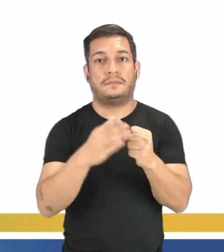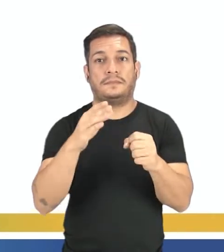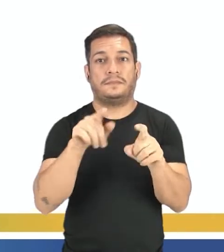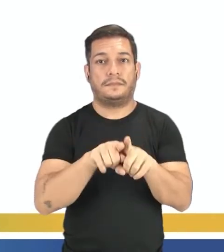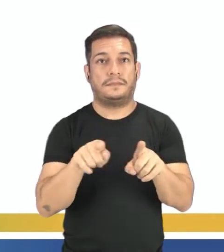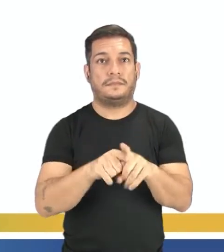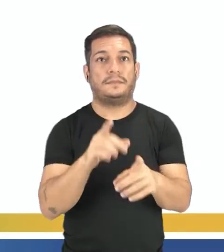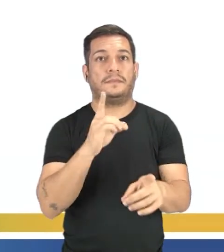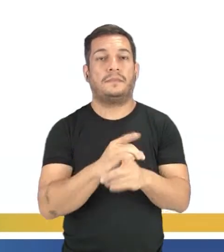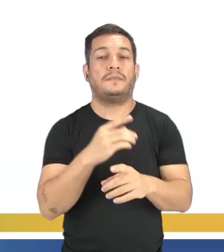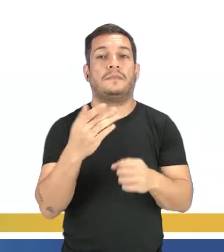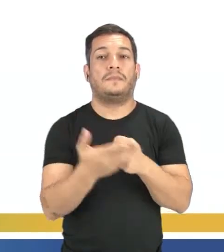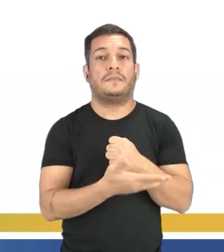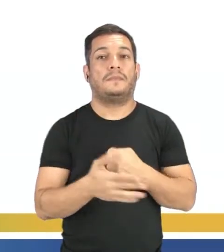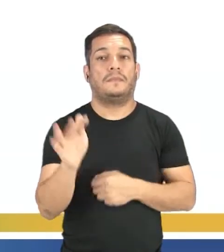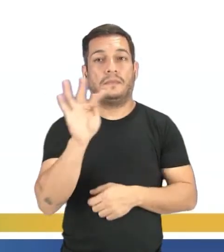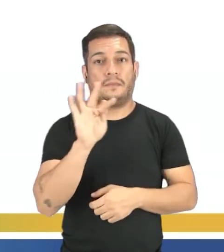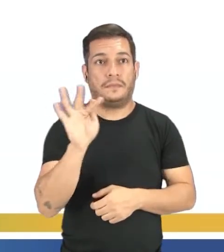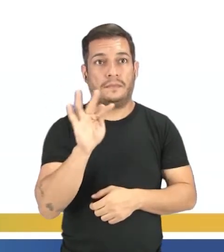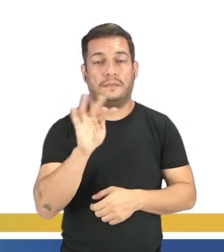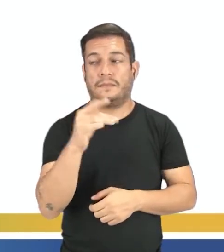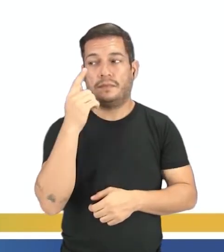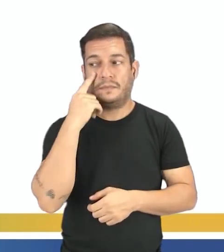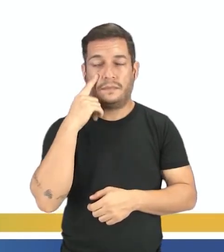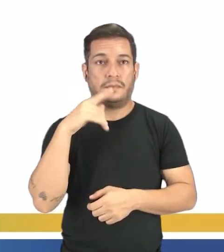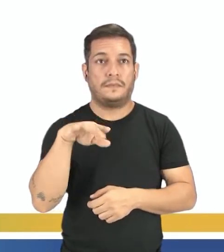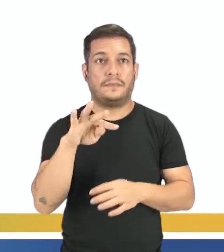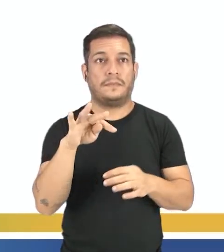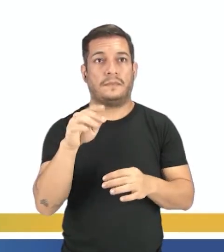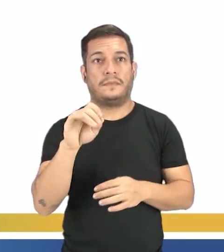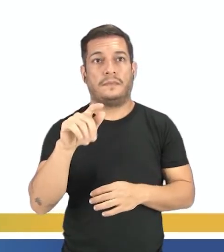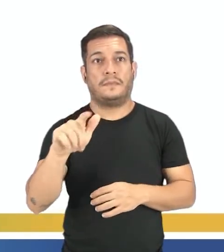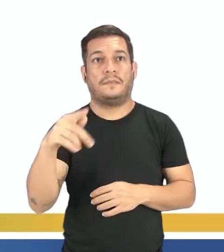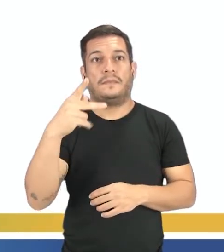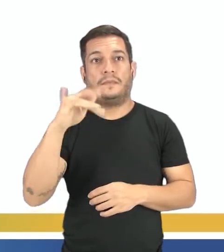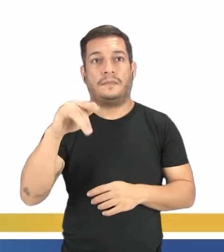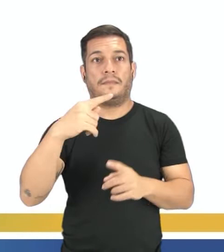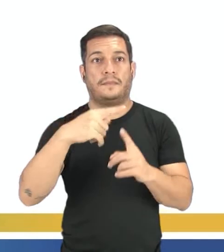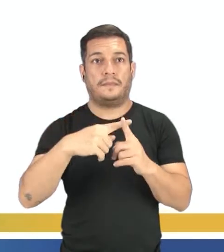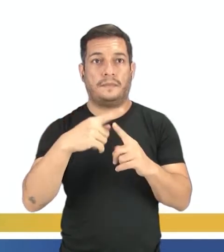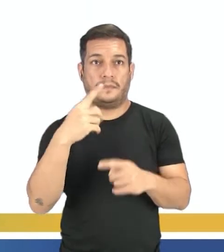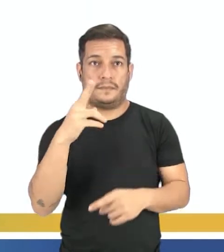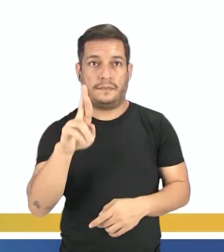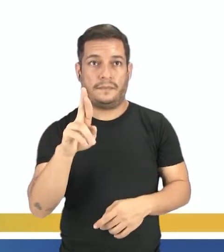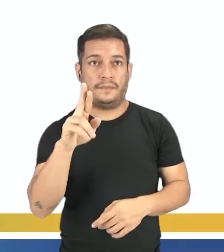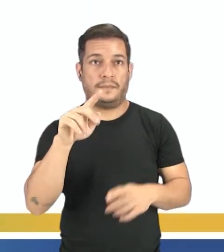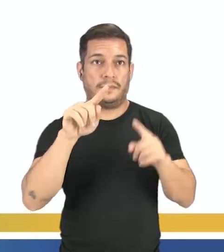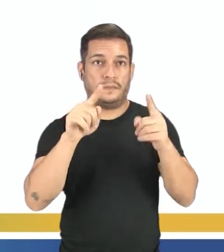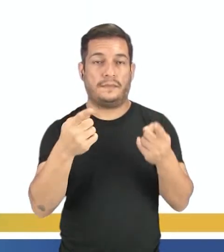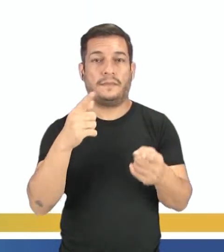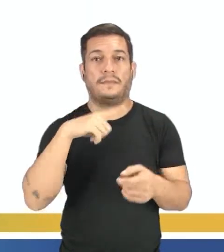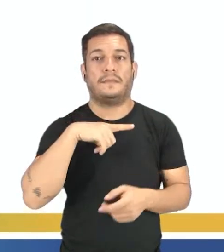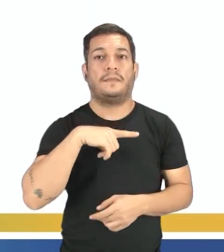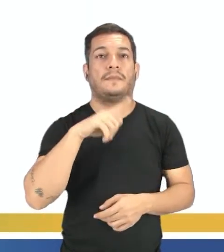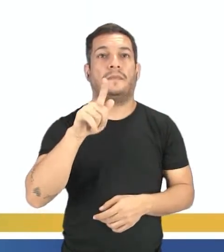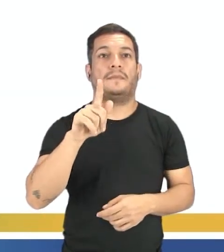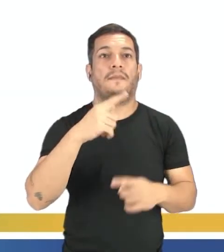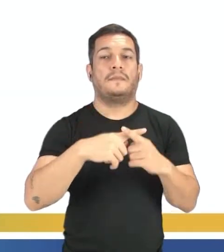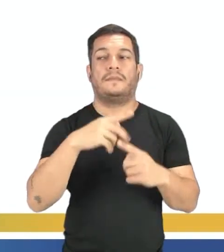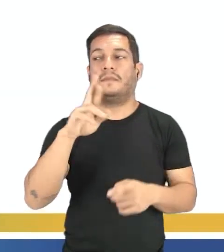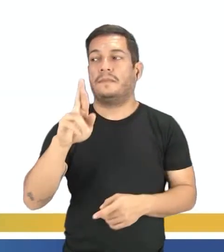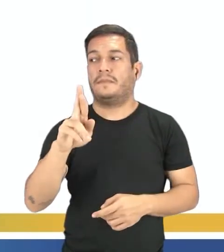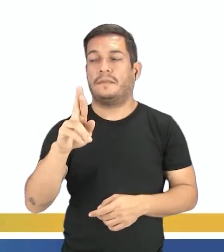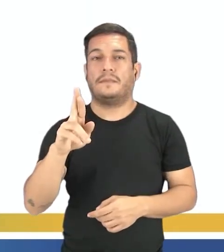encontrada através da fórmula. A área total é igual a quem? π vezes R Dentro do parênteses nós temos G mais